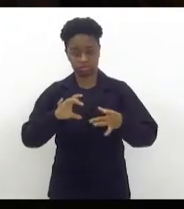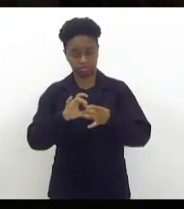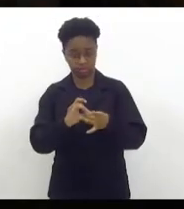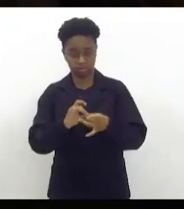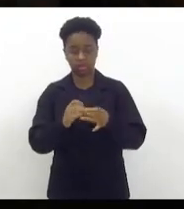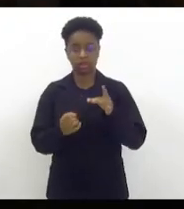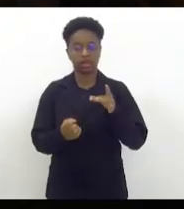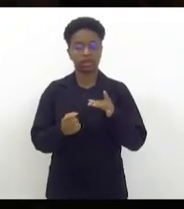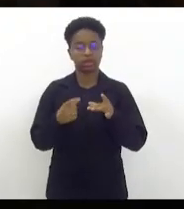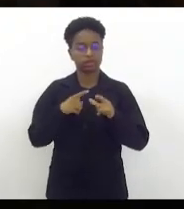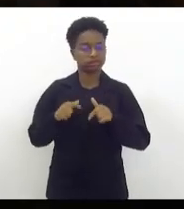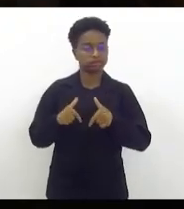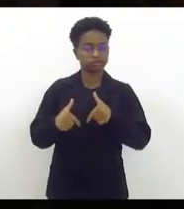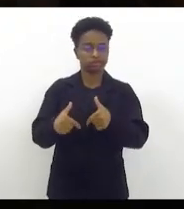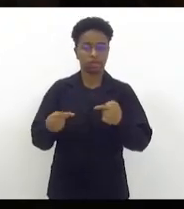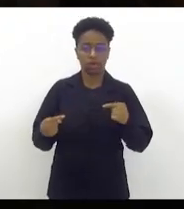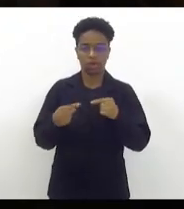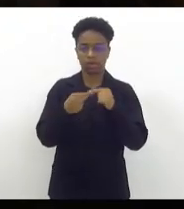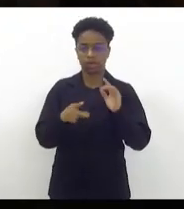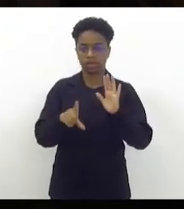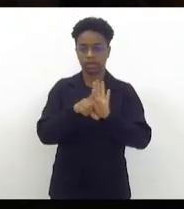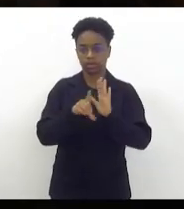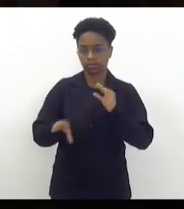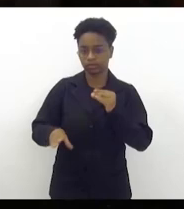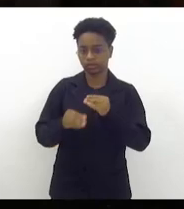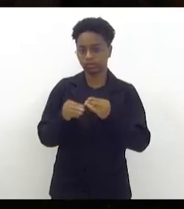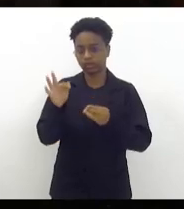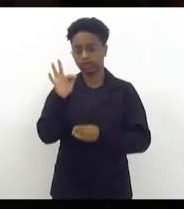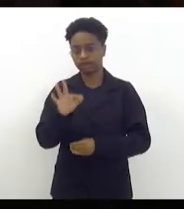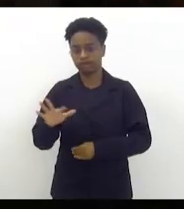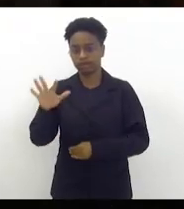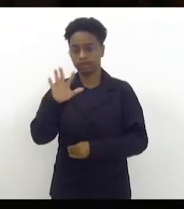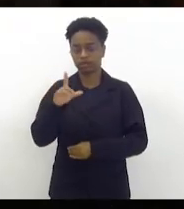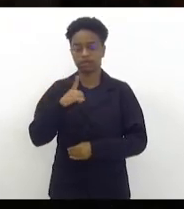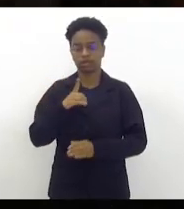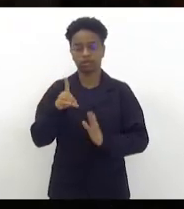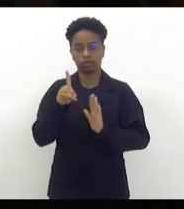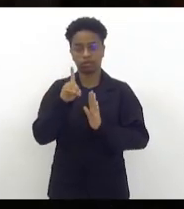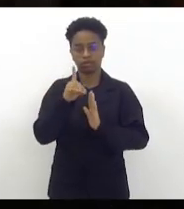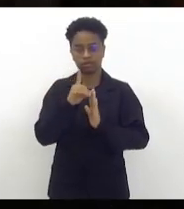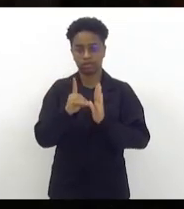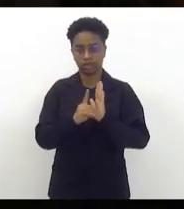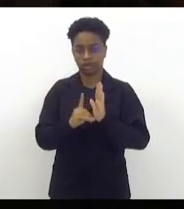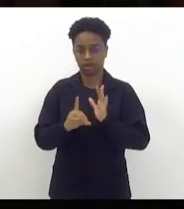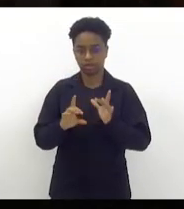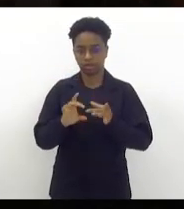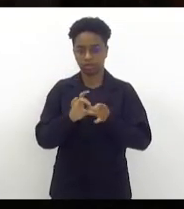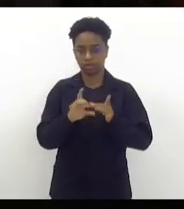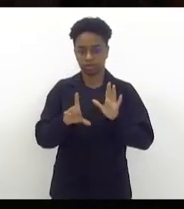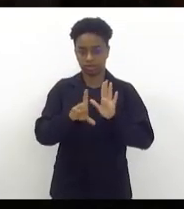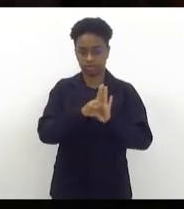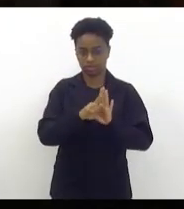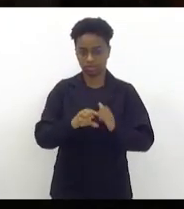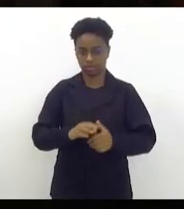consoante determinação da Lei Complementar Federal, por decreto-lei. E